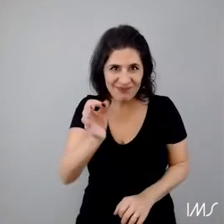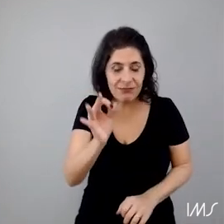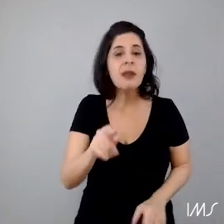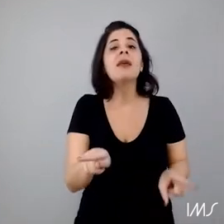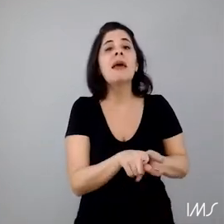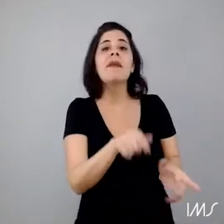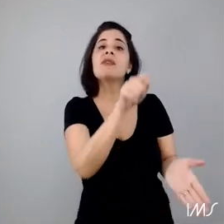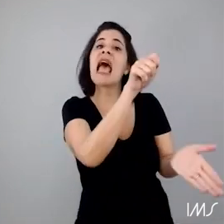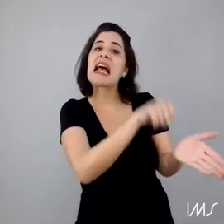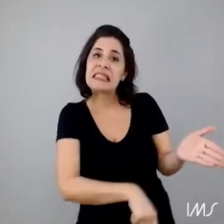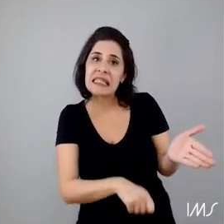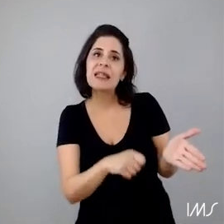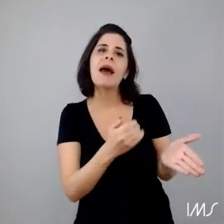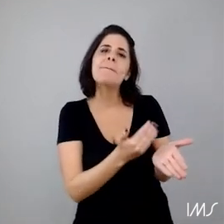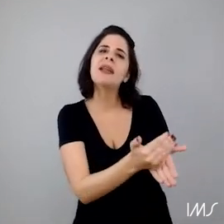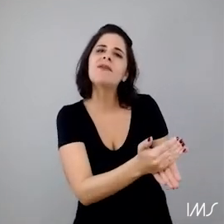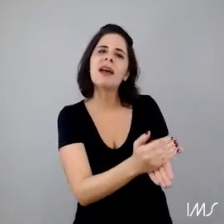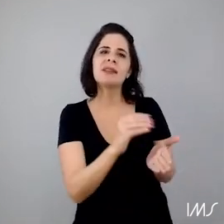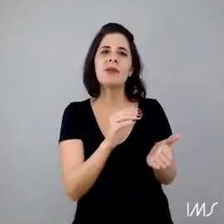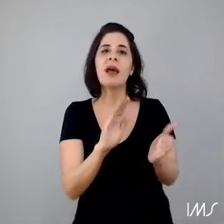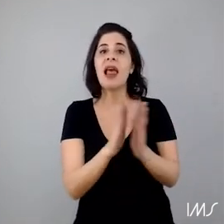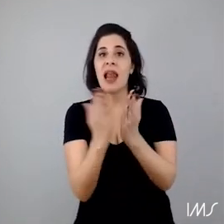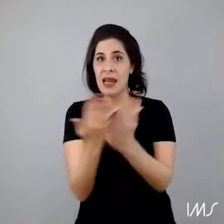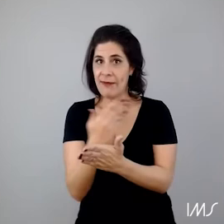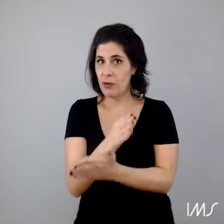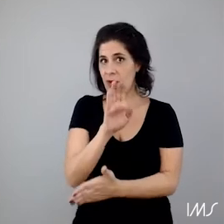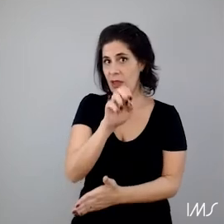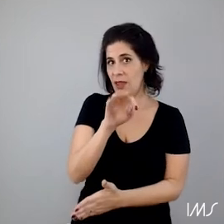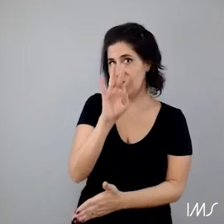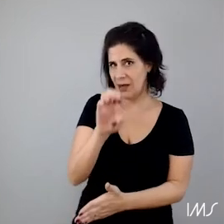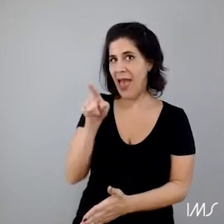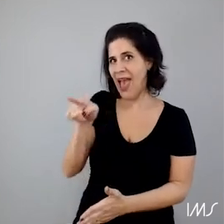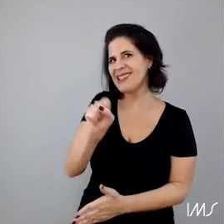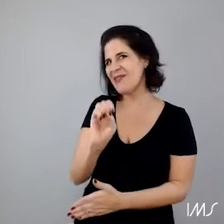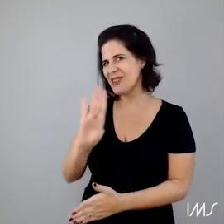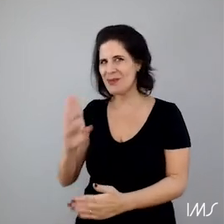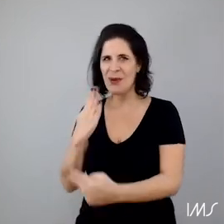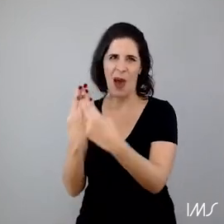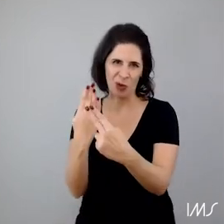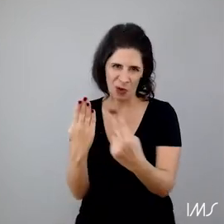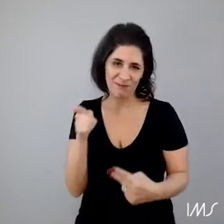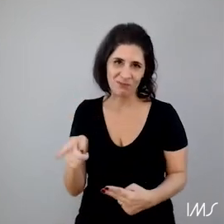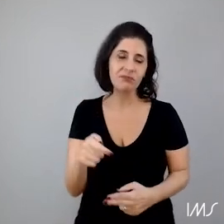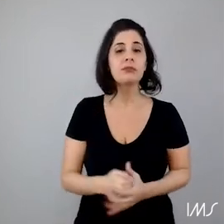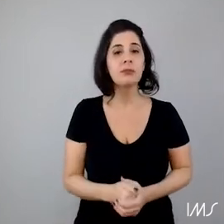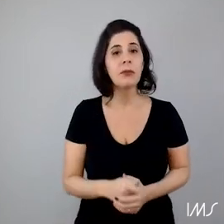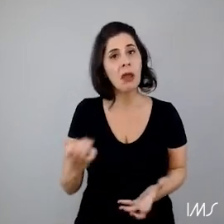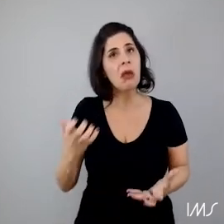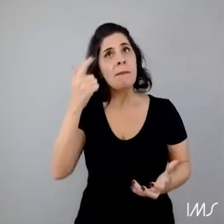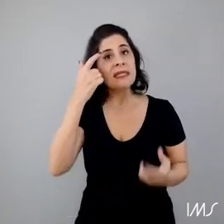Quer contar um pouco sobre essa rede de parcerias entre essas figuras e, principalmente, assim, a função do Bardi,